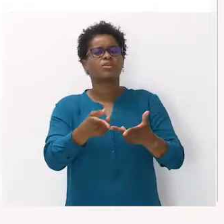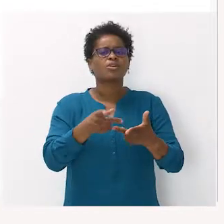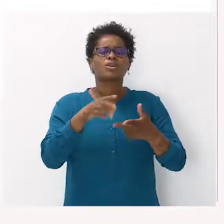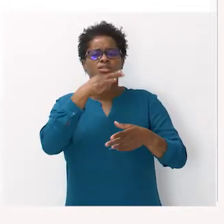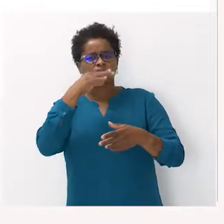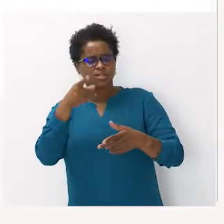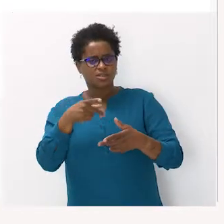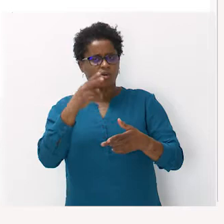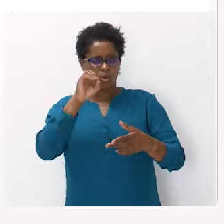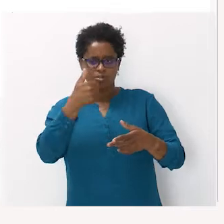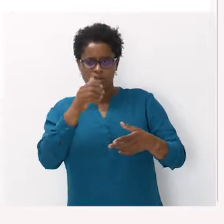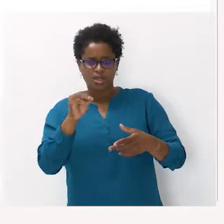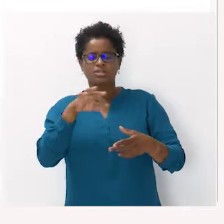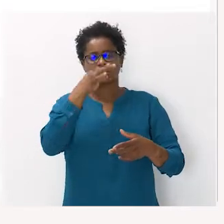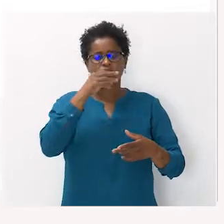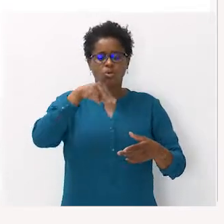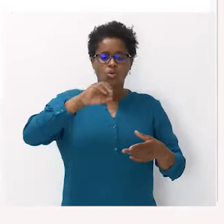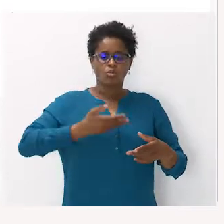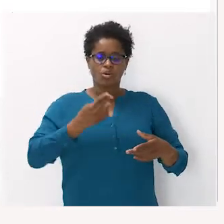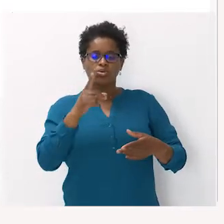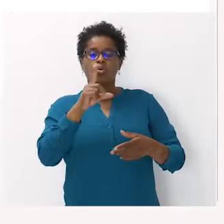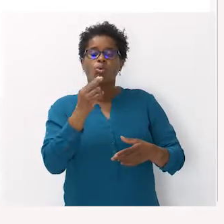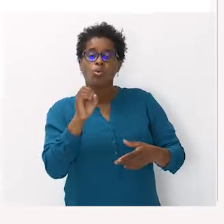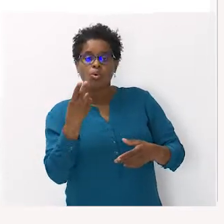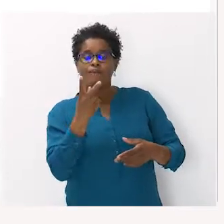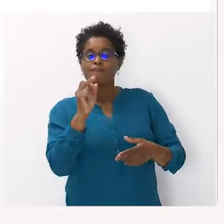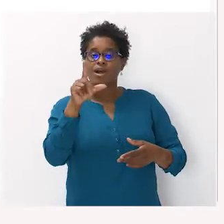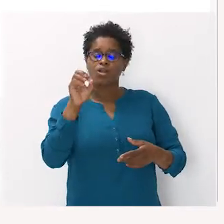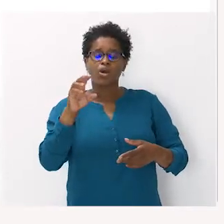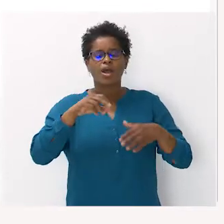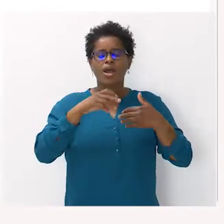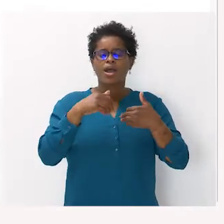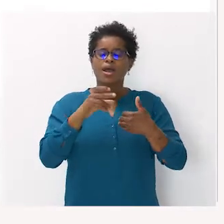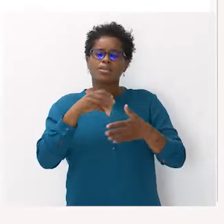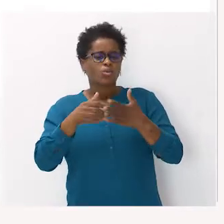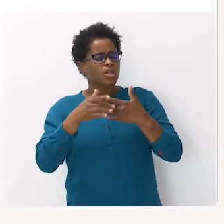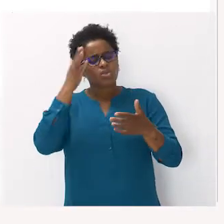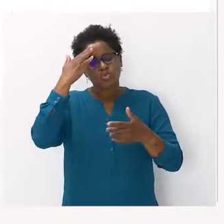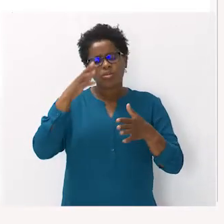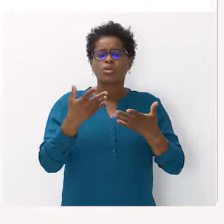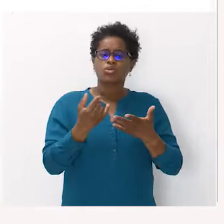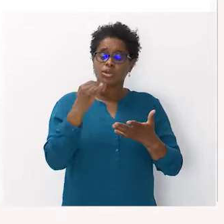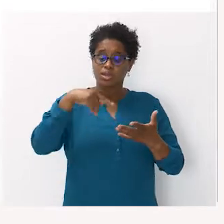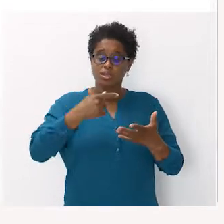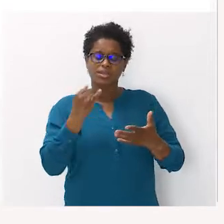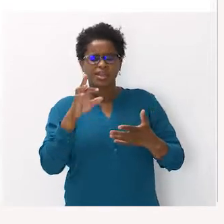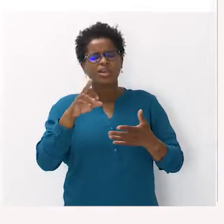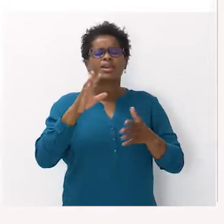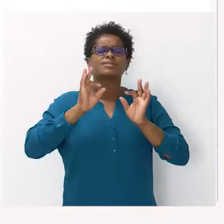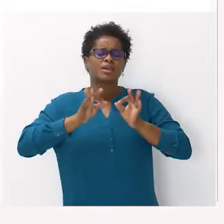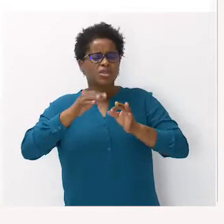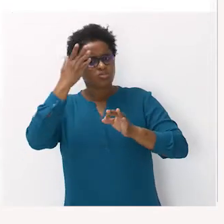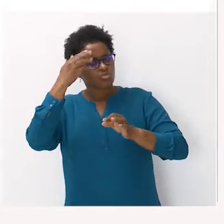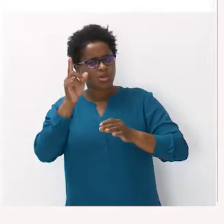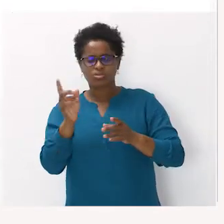o módulo ou valor absoluto de qualquer número inteiro é sempre um número não negativo.